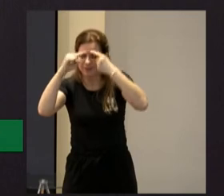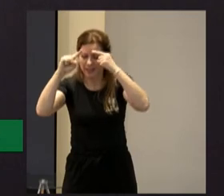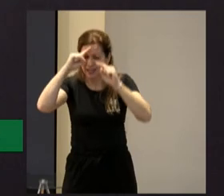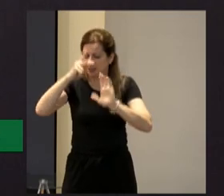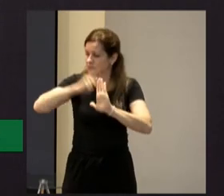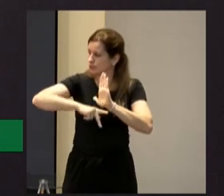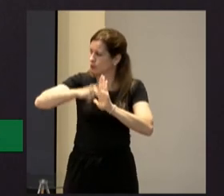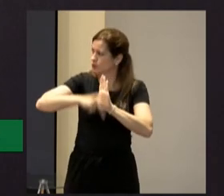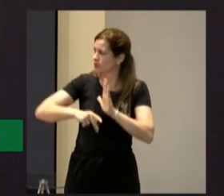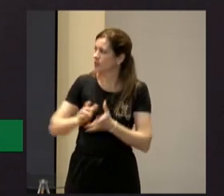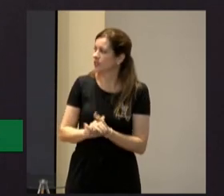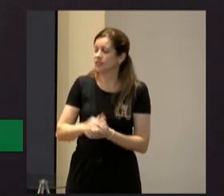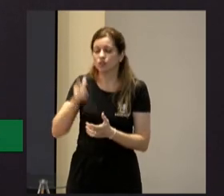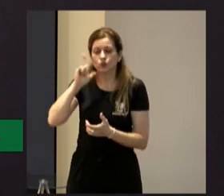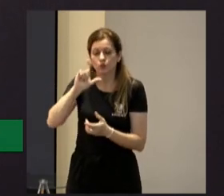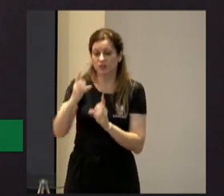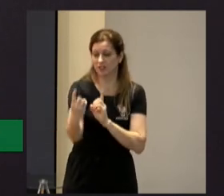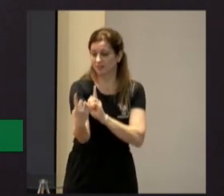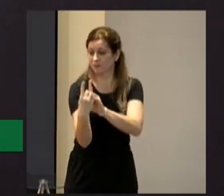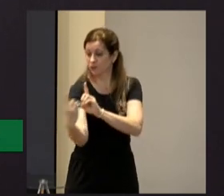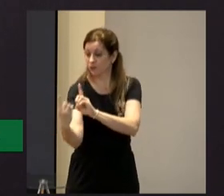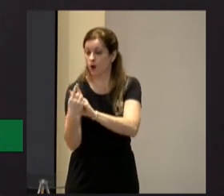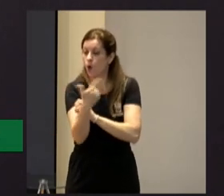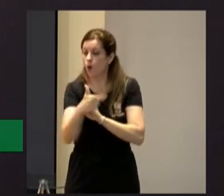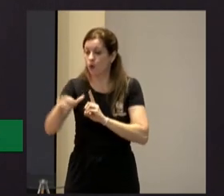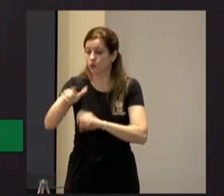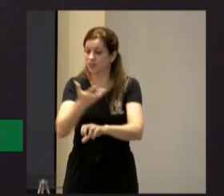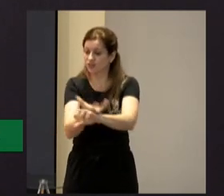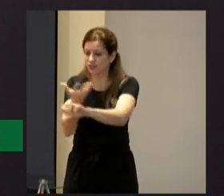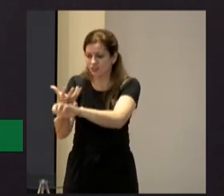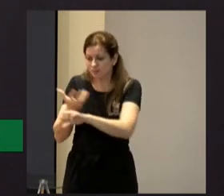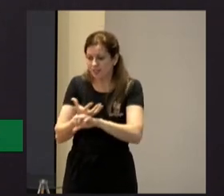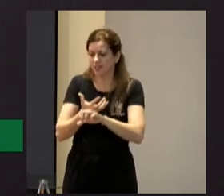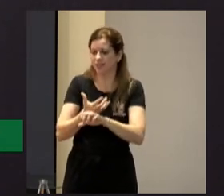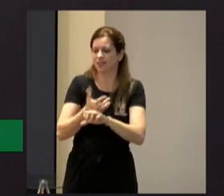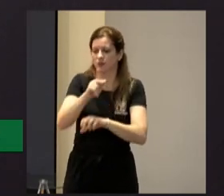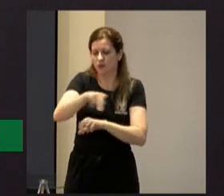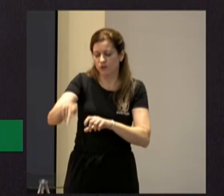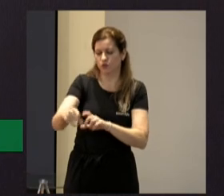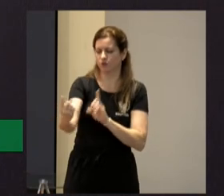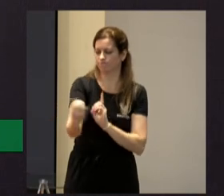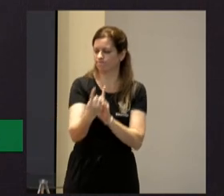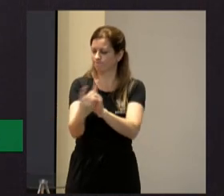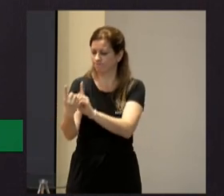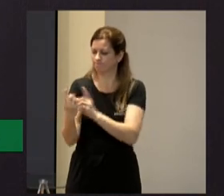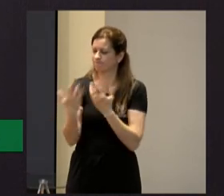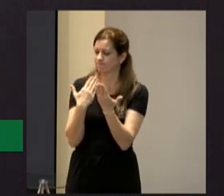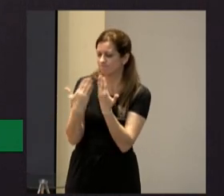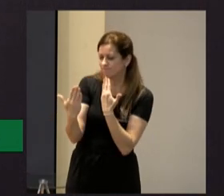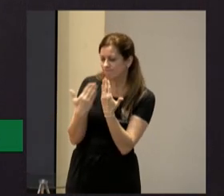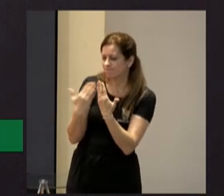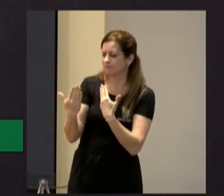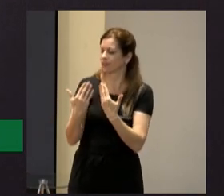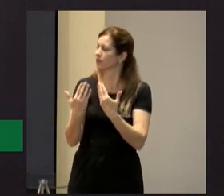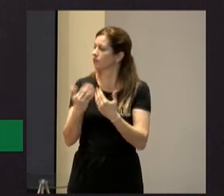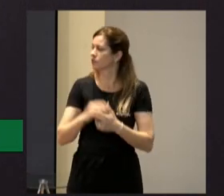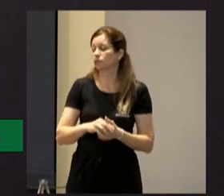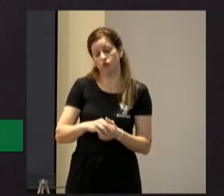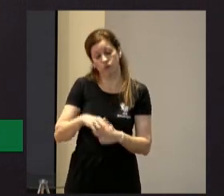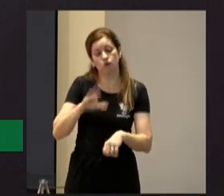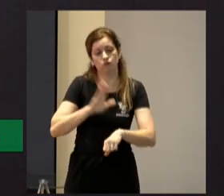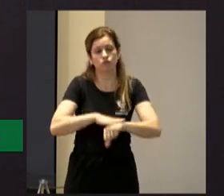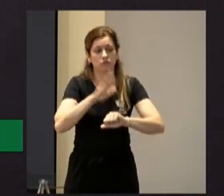aproximar de outros professores e conversar e dialogar. Eu penso que isso foi um momento importante